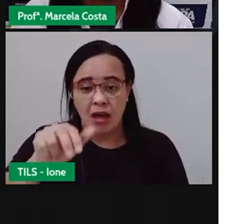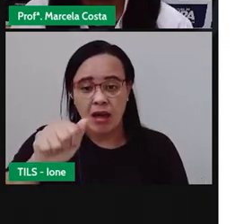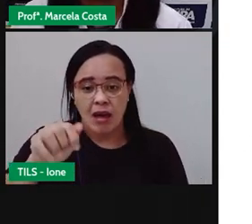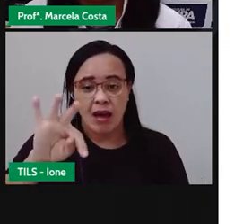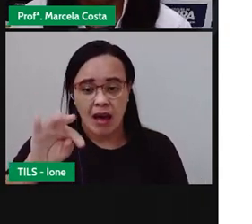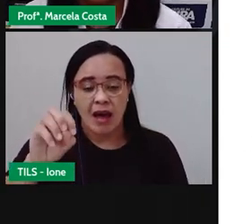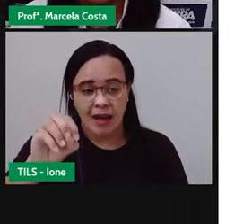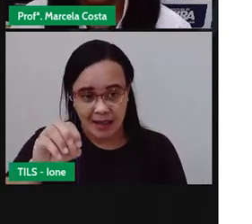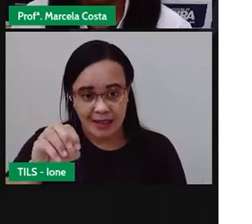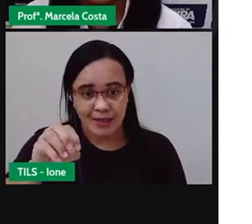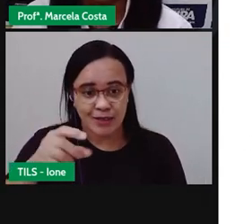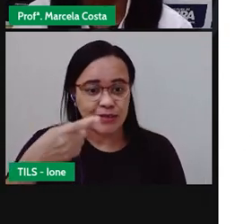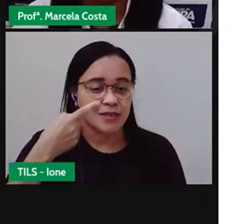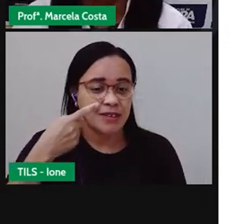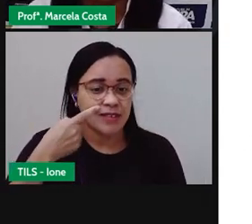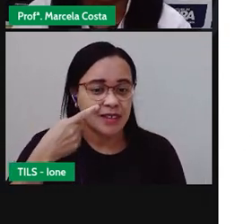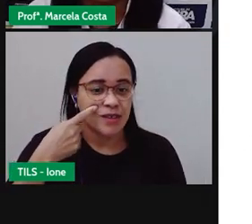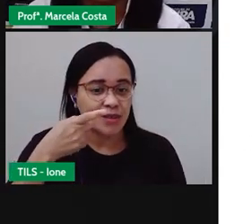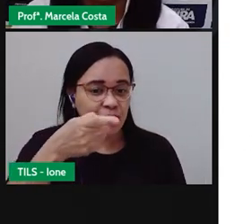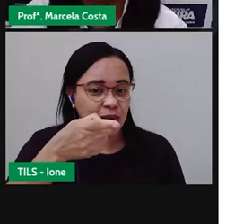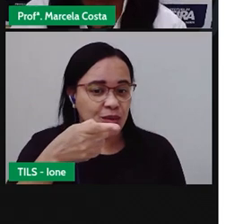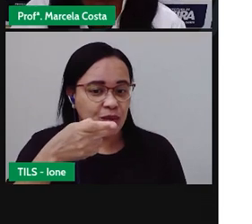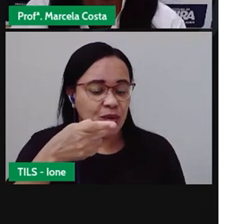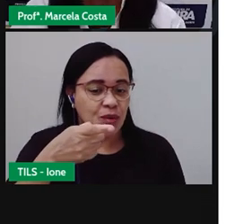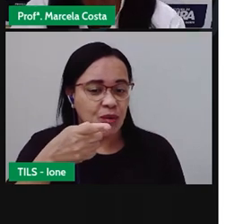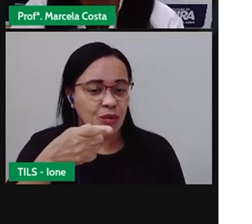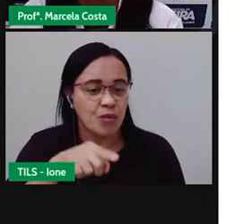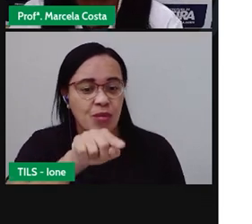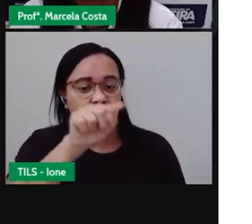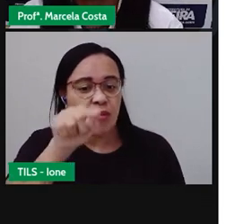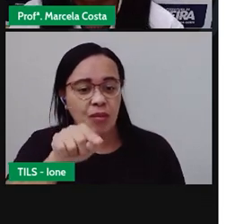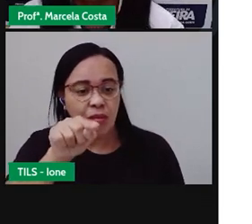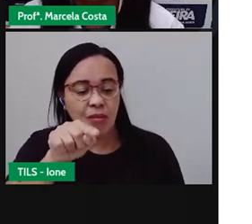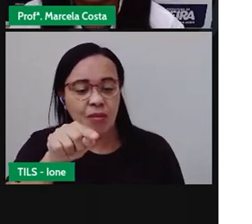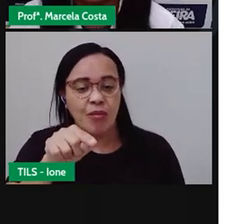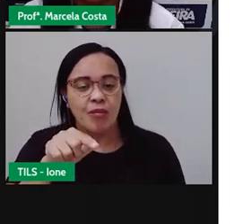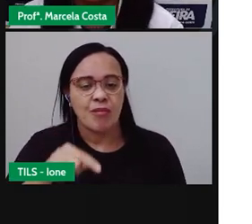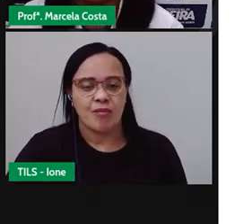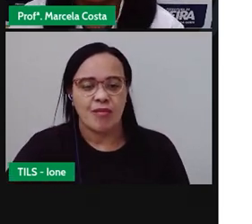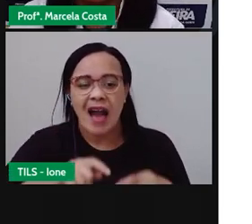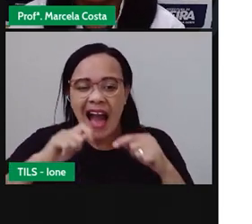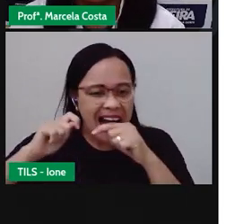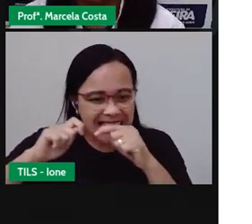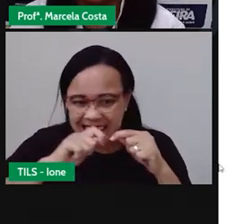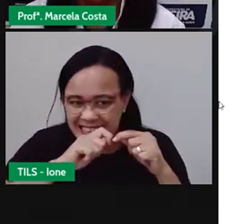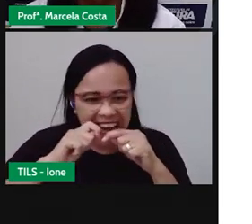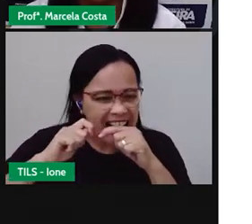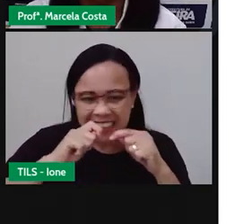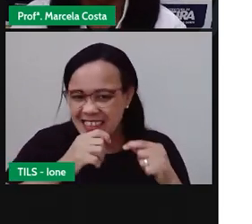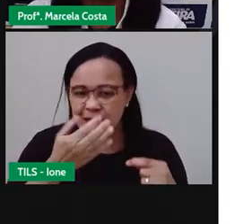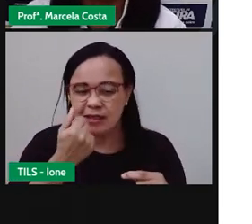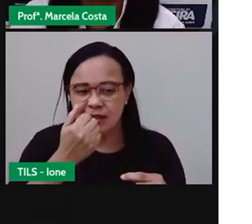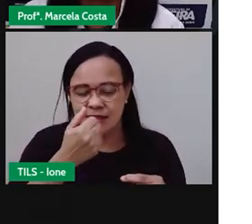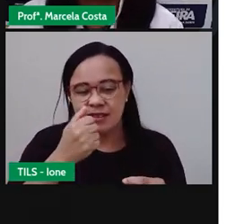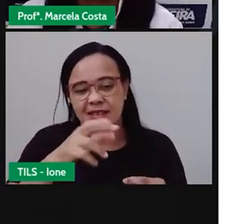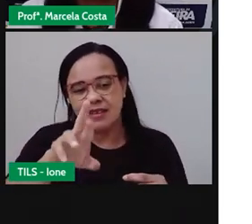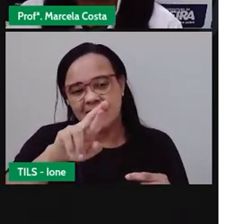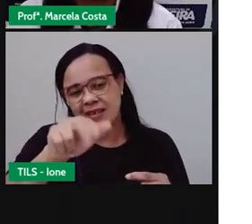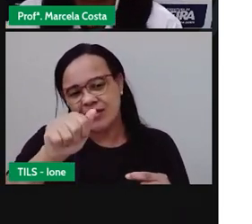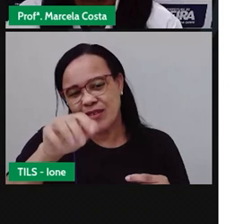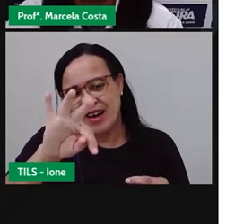nessa segunda imagem que é que o rato está fazendo o rato está roendo nem Roendo Uma